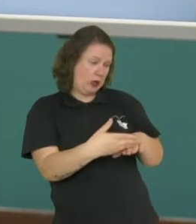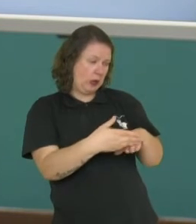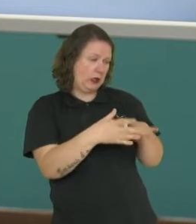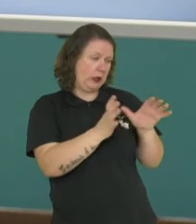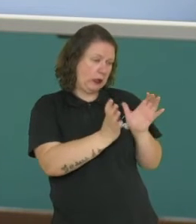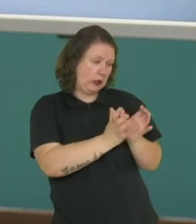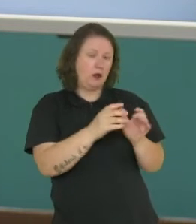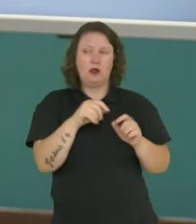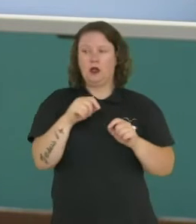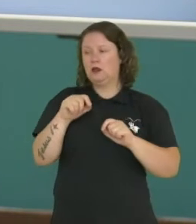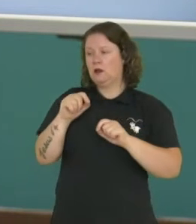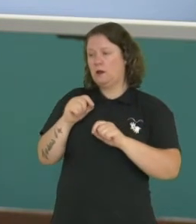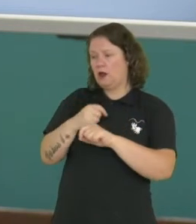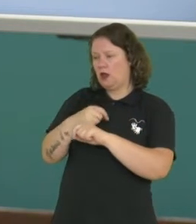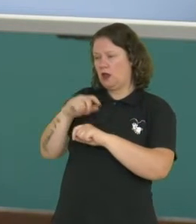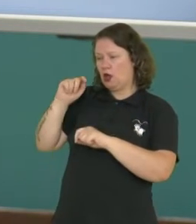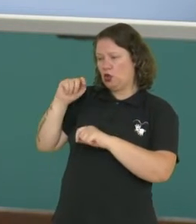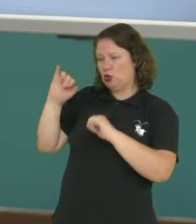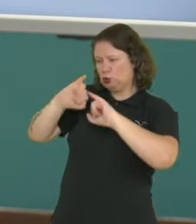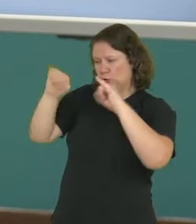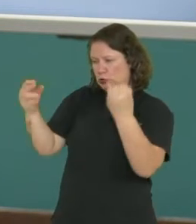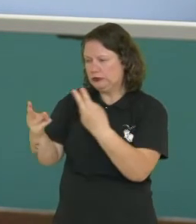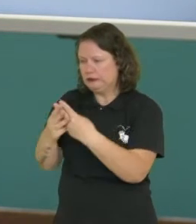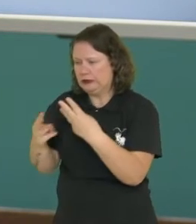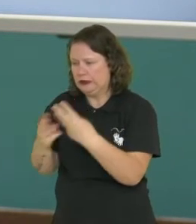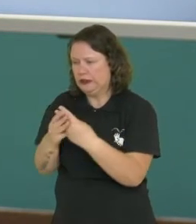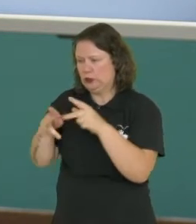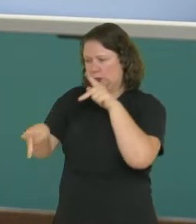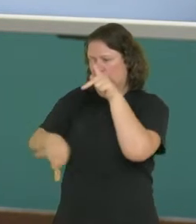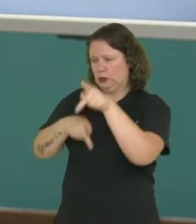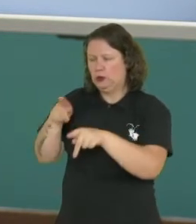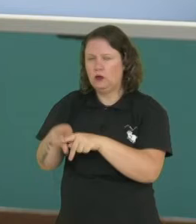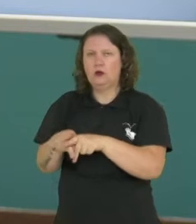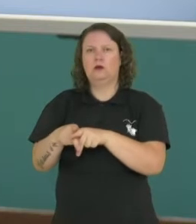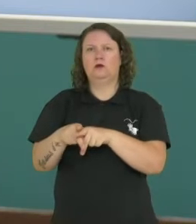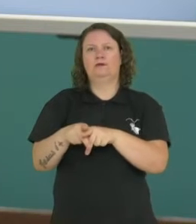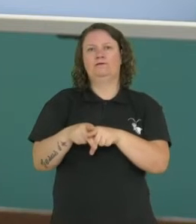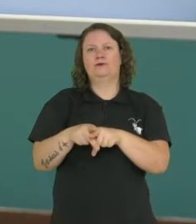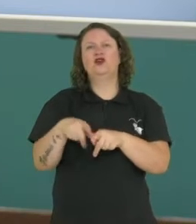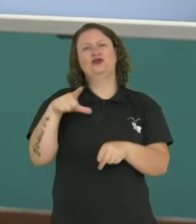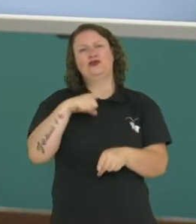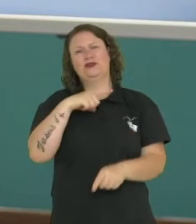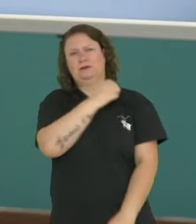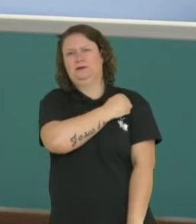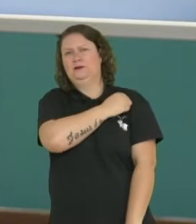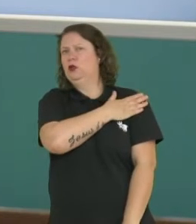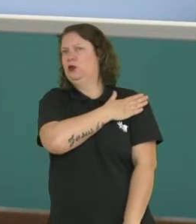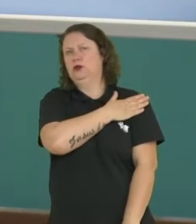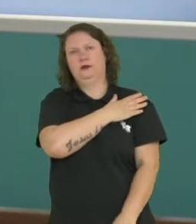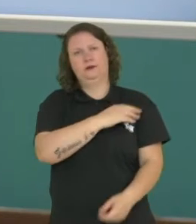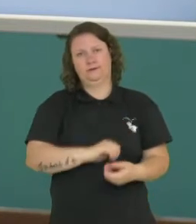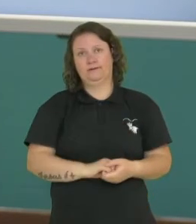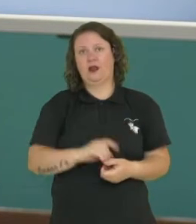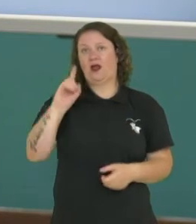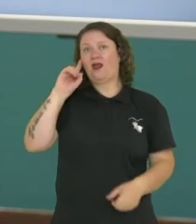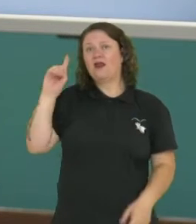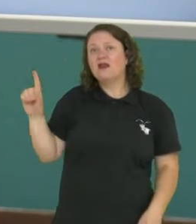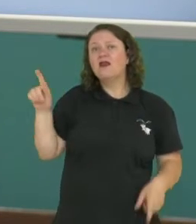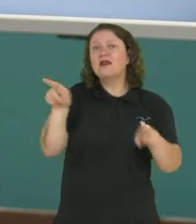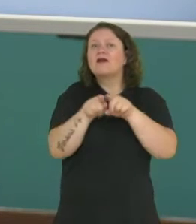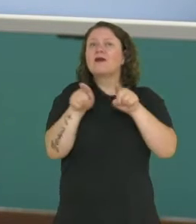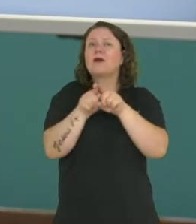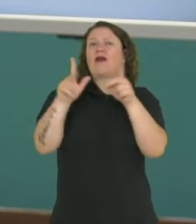arianos e negros também. Teve isso também, além de outros lugares do mundo também. Então foi, no caso aqui da África do Sul, um dos